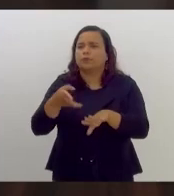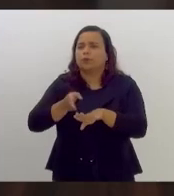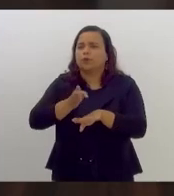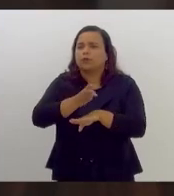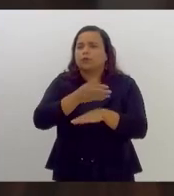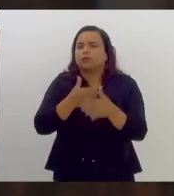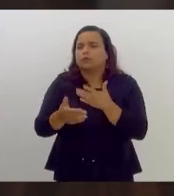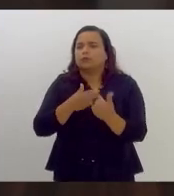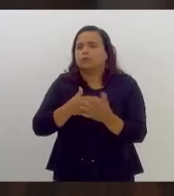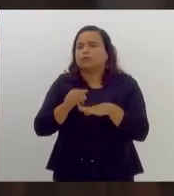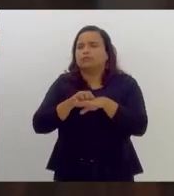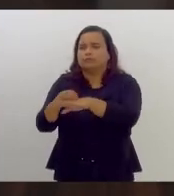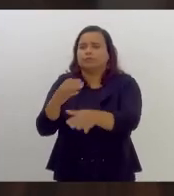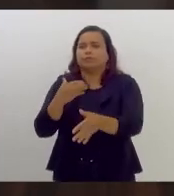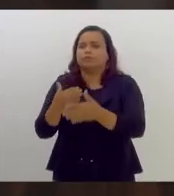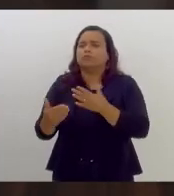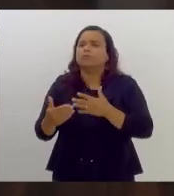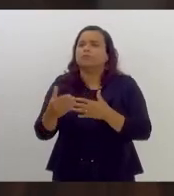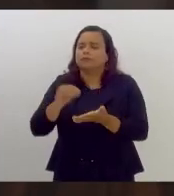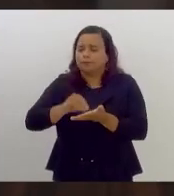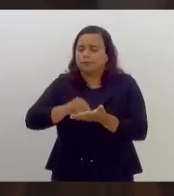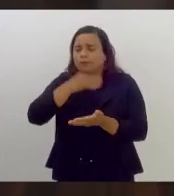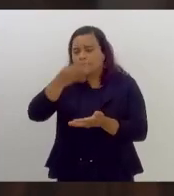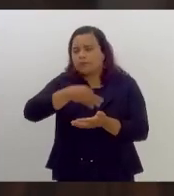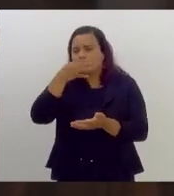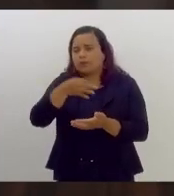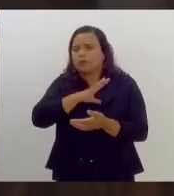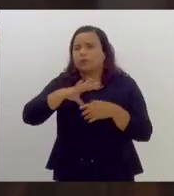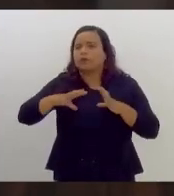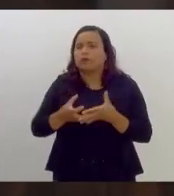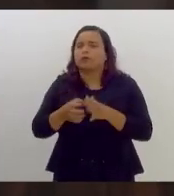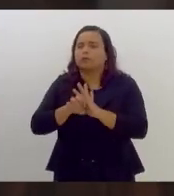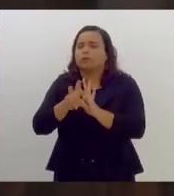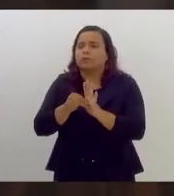transporte, pendendo de parecer, Comissão de Emendas Condicionais e Vetos.